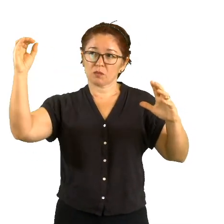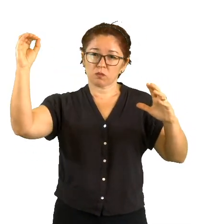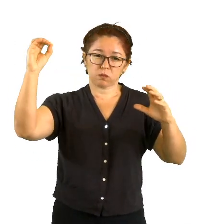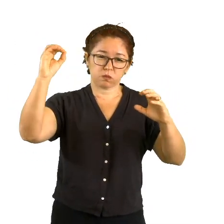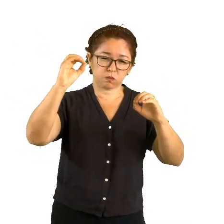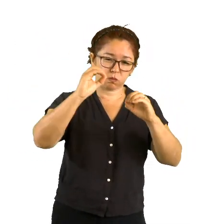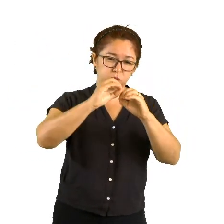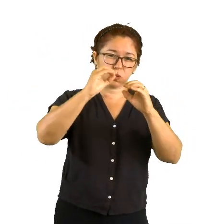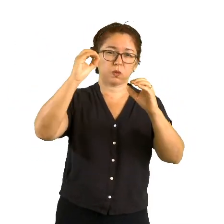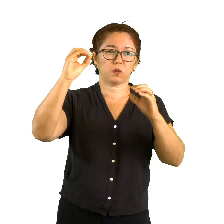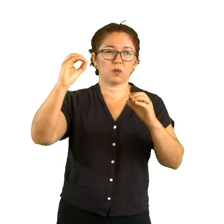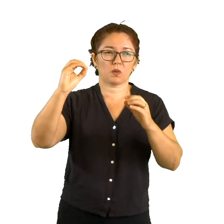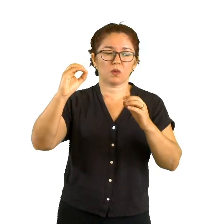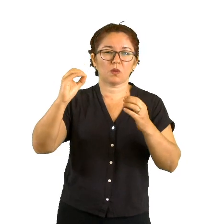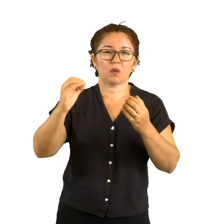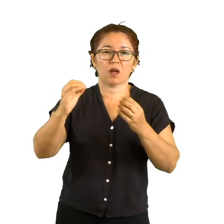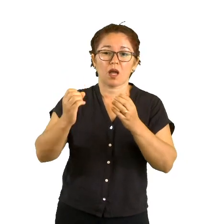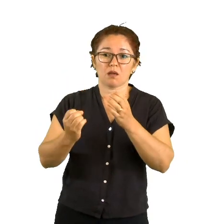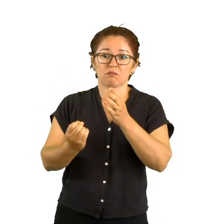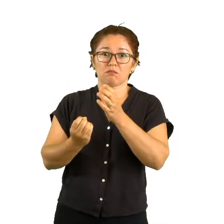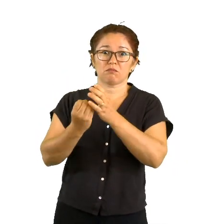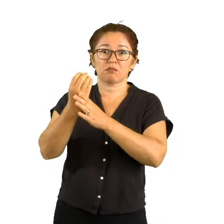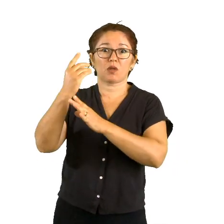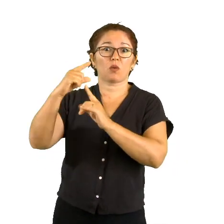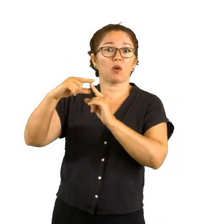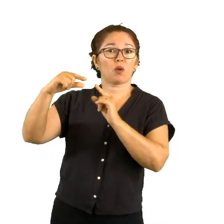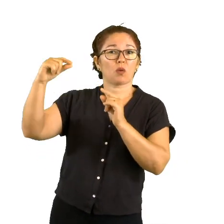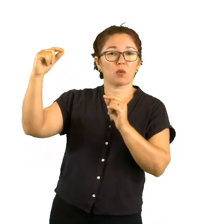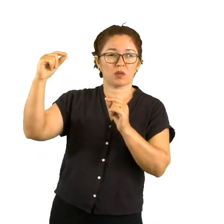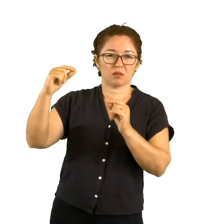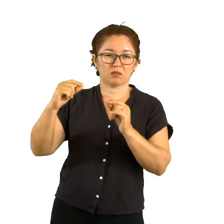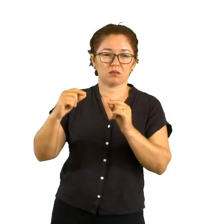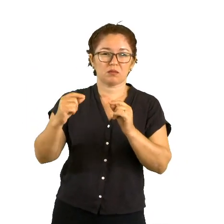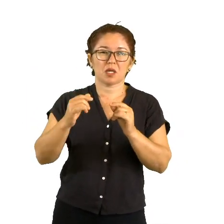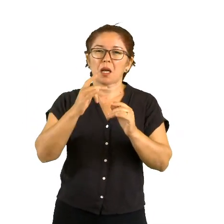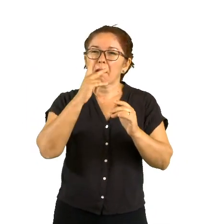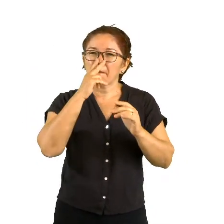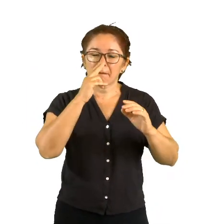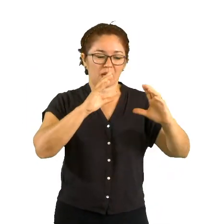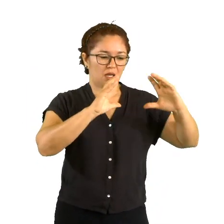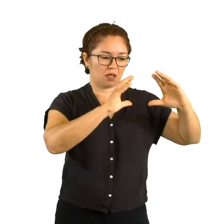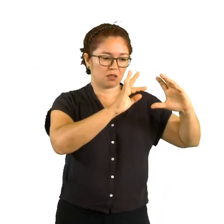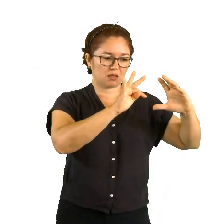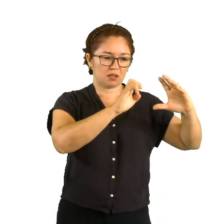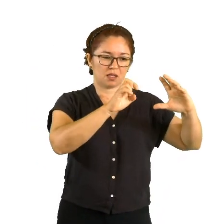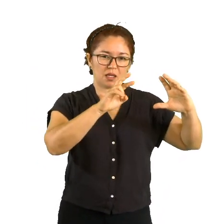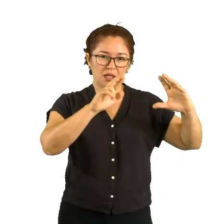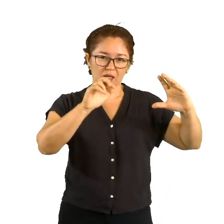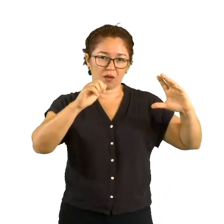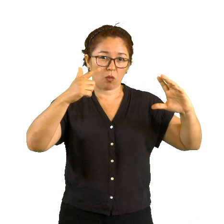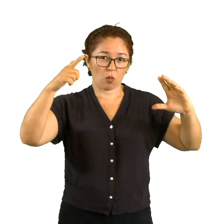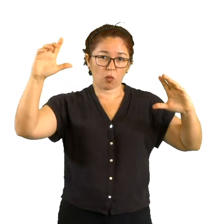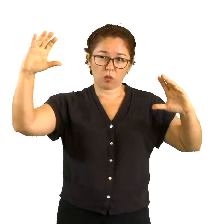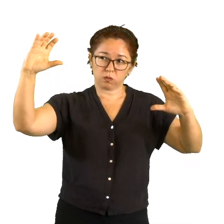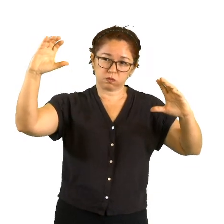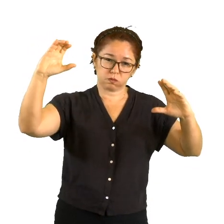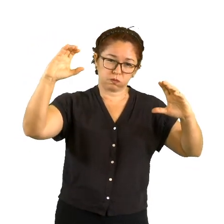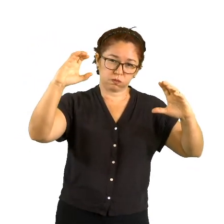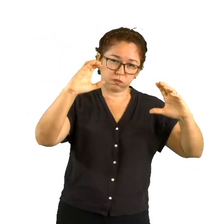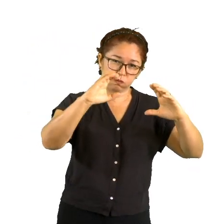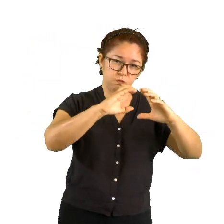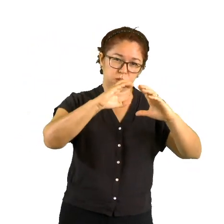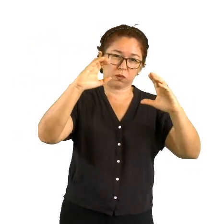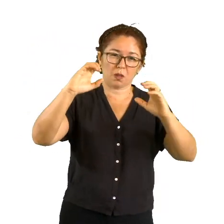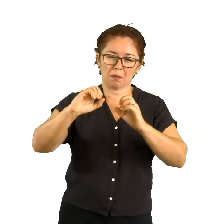de Marte, ou um pouco menor do que a Terra, e dessa colisão gerou uma grande explosão e liberou